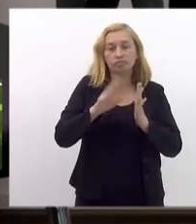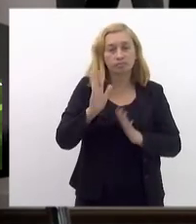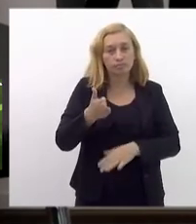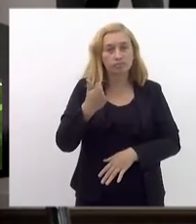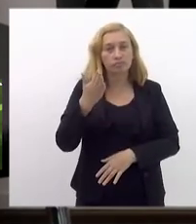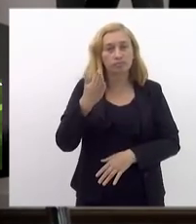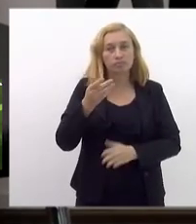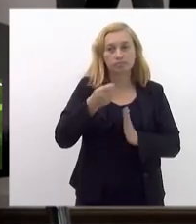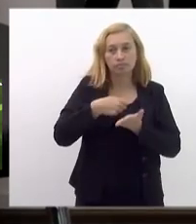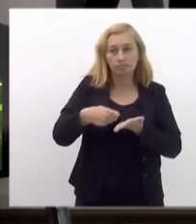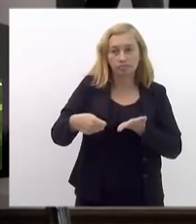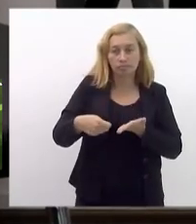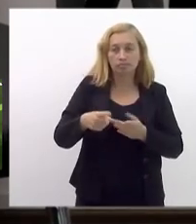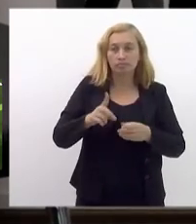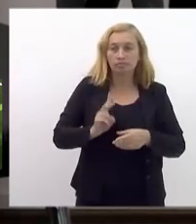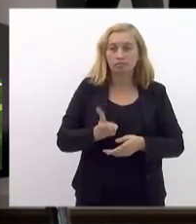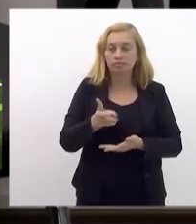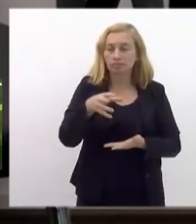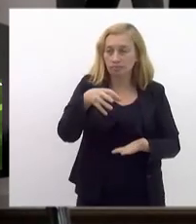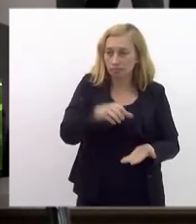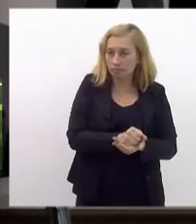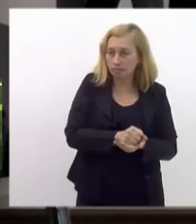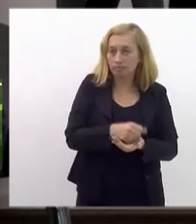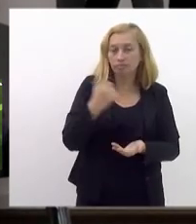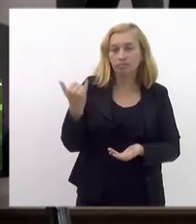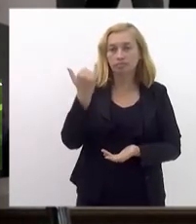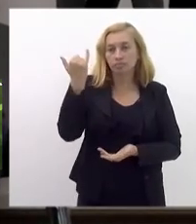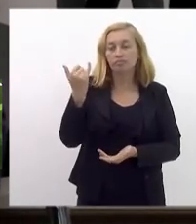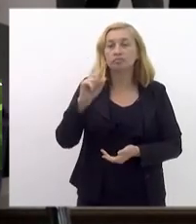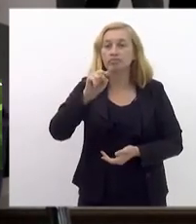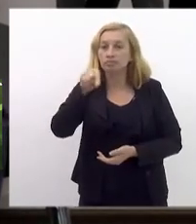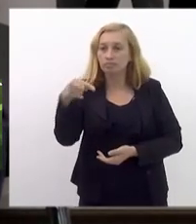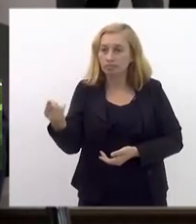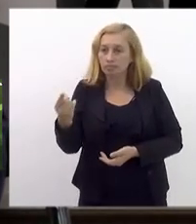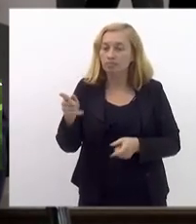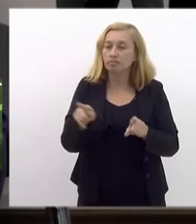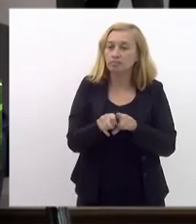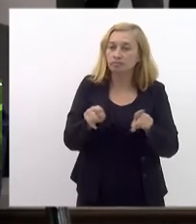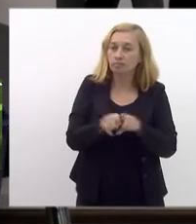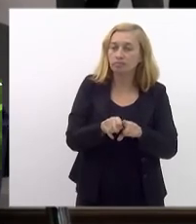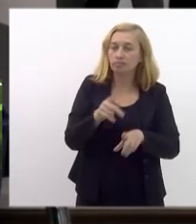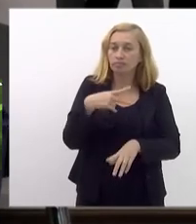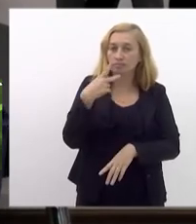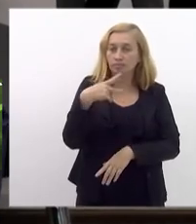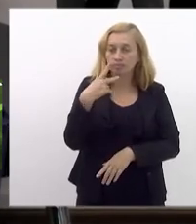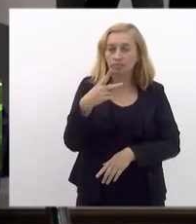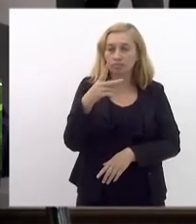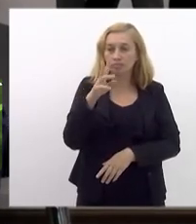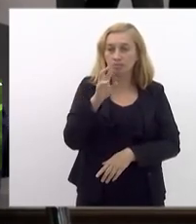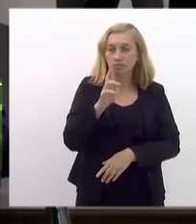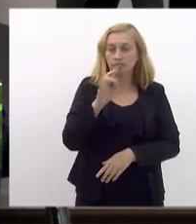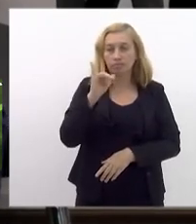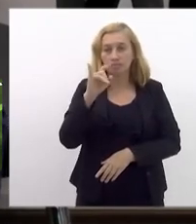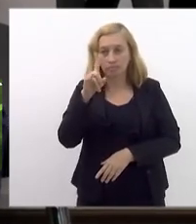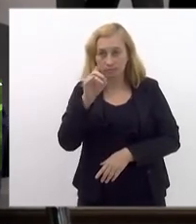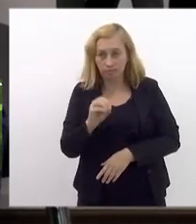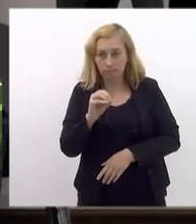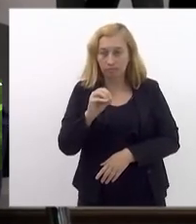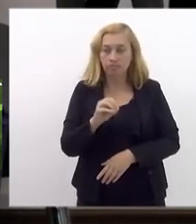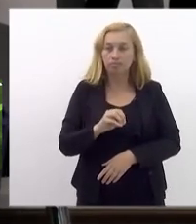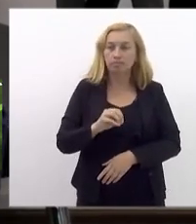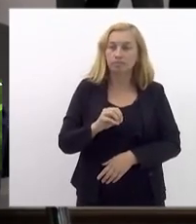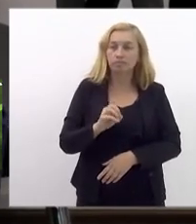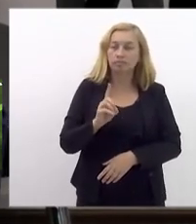mas é para a gente registrar a importância. E outra, pegando da fala do Reinaldo,